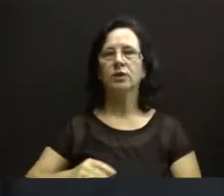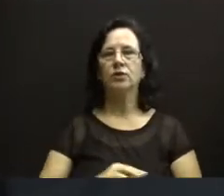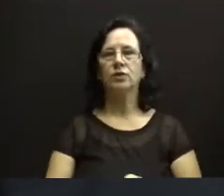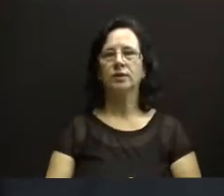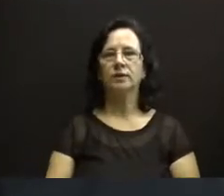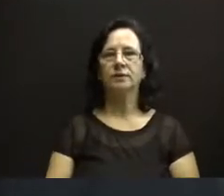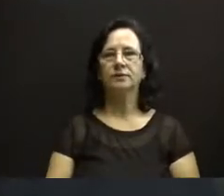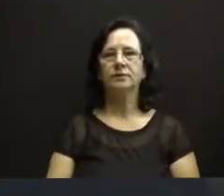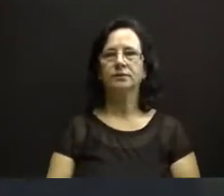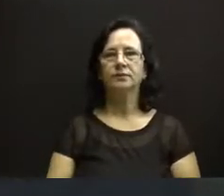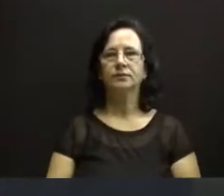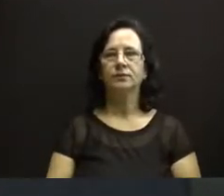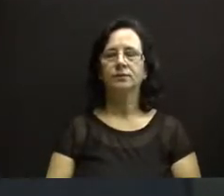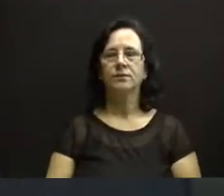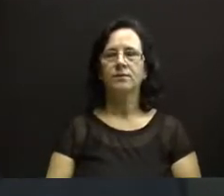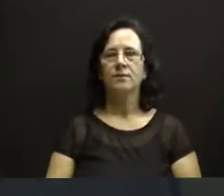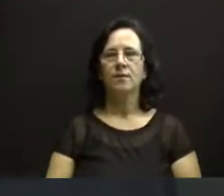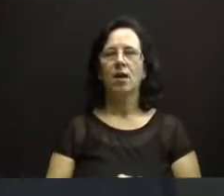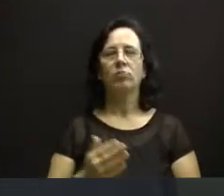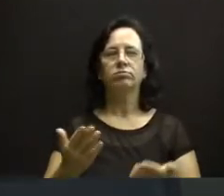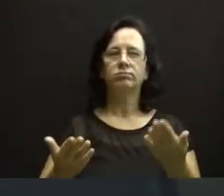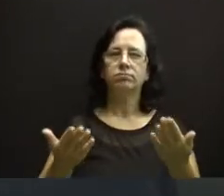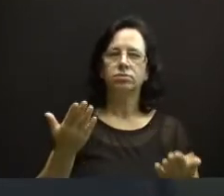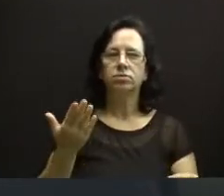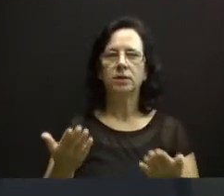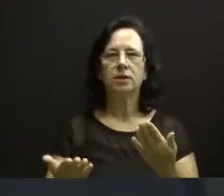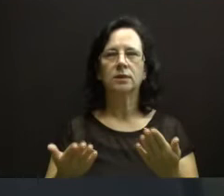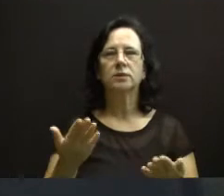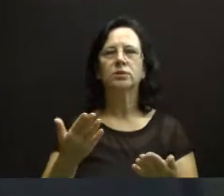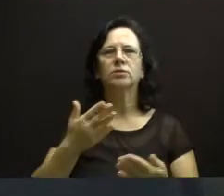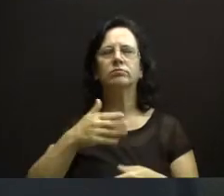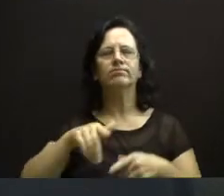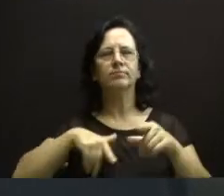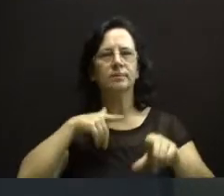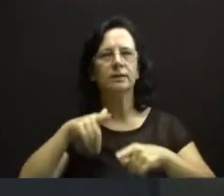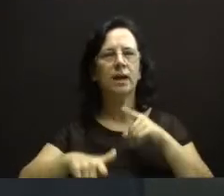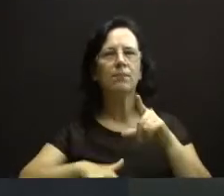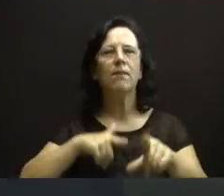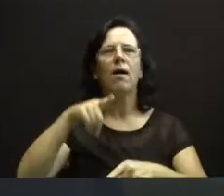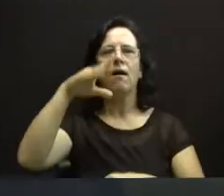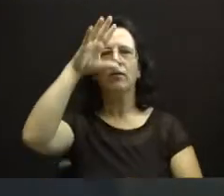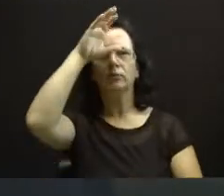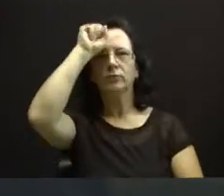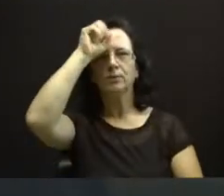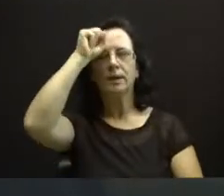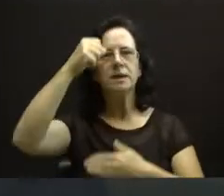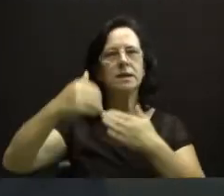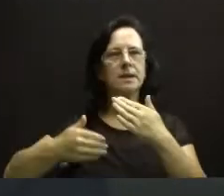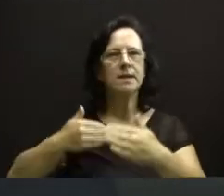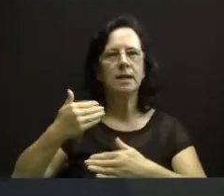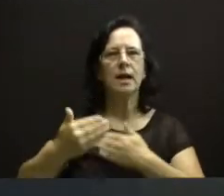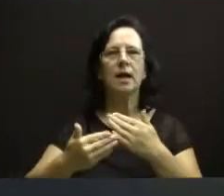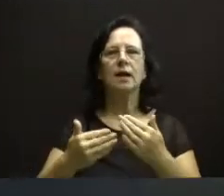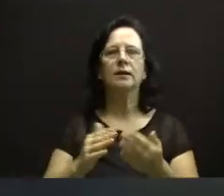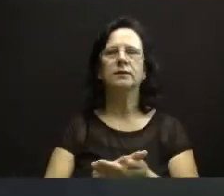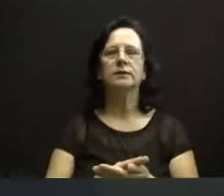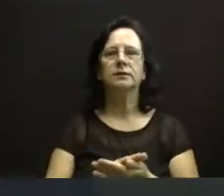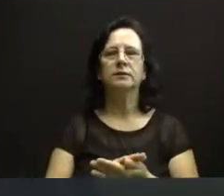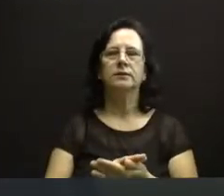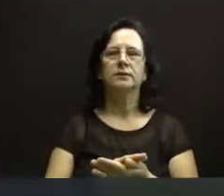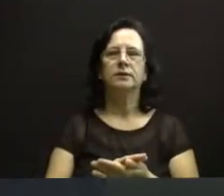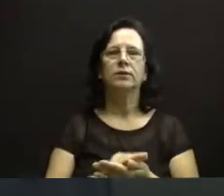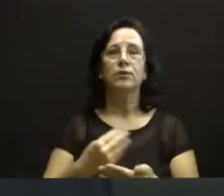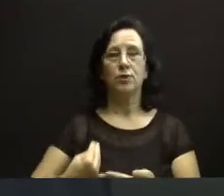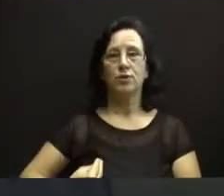e um balanço de um trabalho muito árduo de aprendizado é uma nova etapa que se passa aí